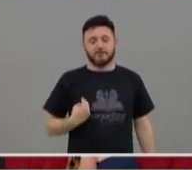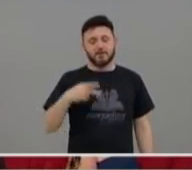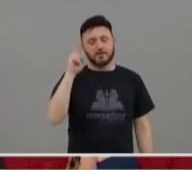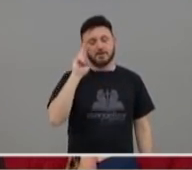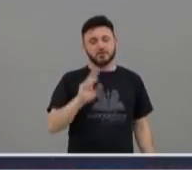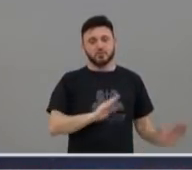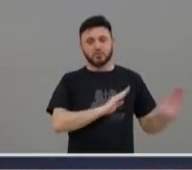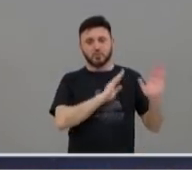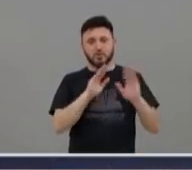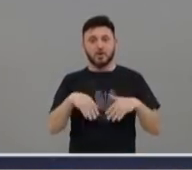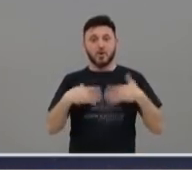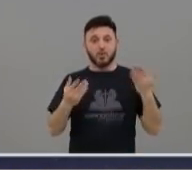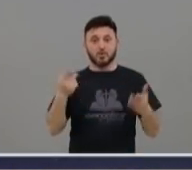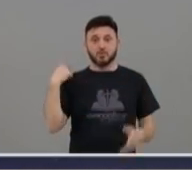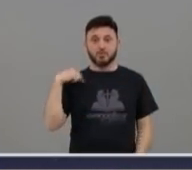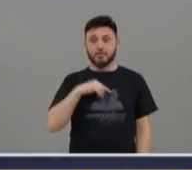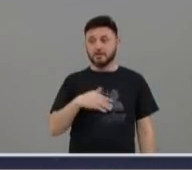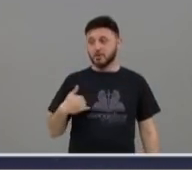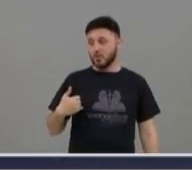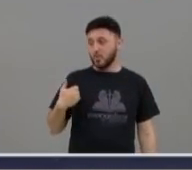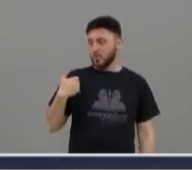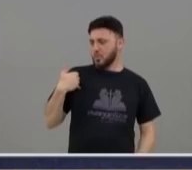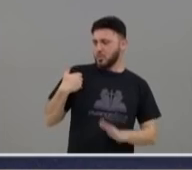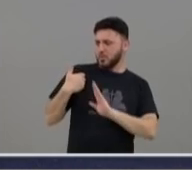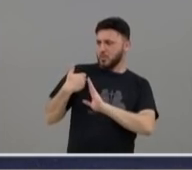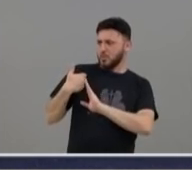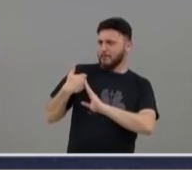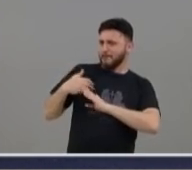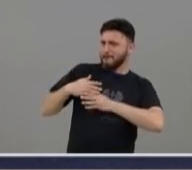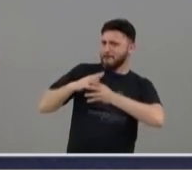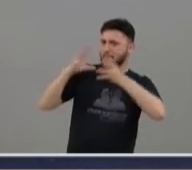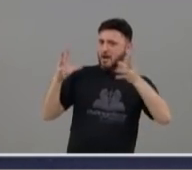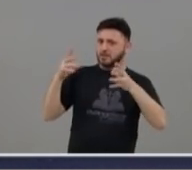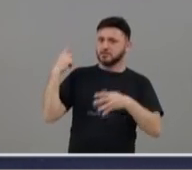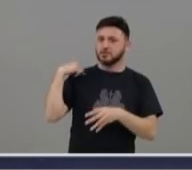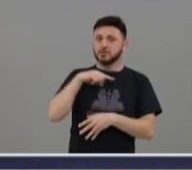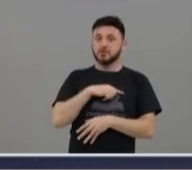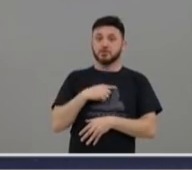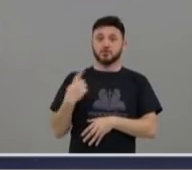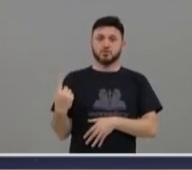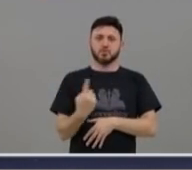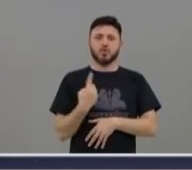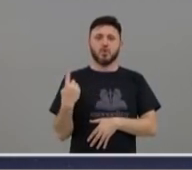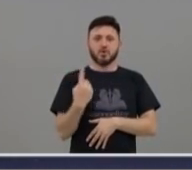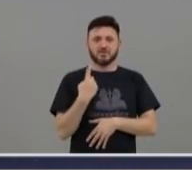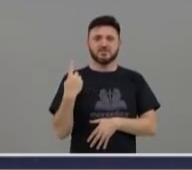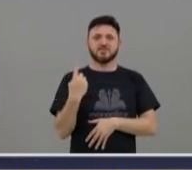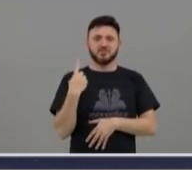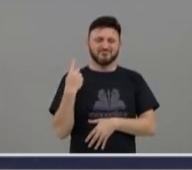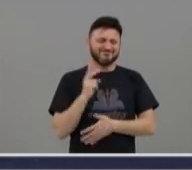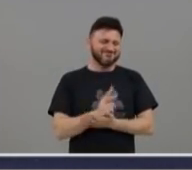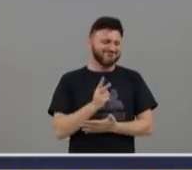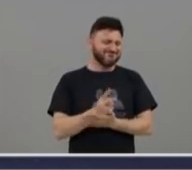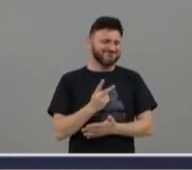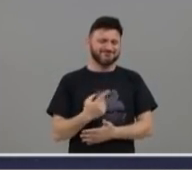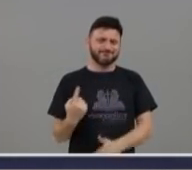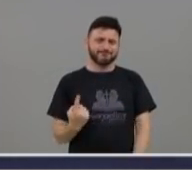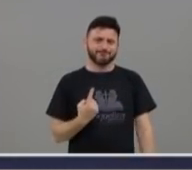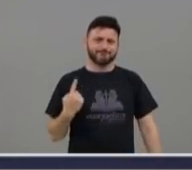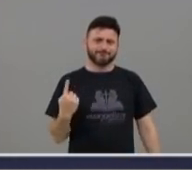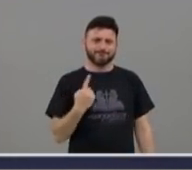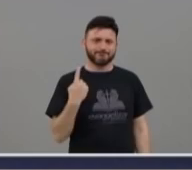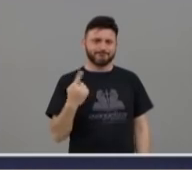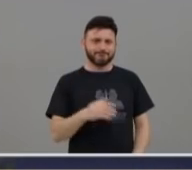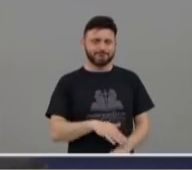mais orgulhosos formos, mais sozinhos nós ficaremos. Mais sozinhos nós